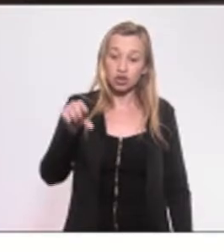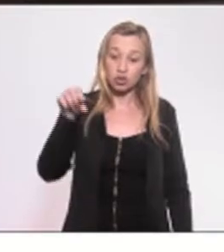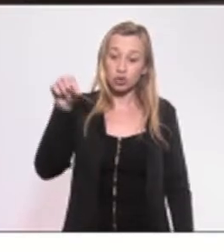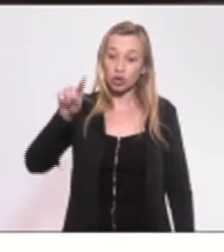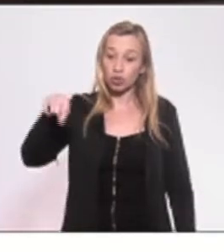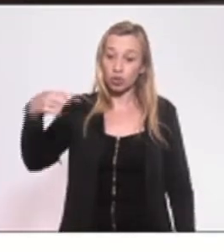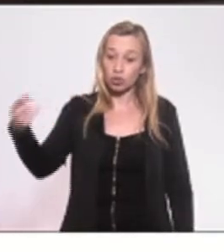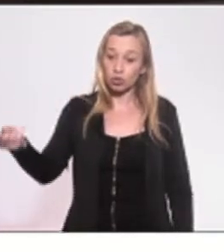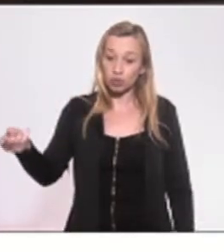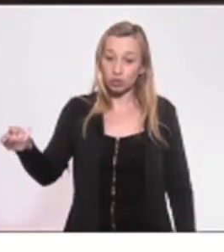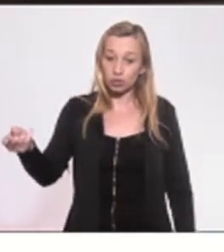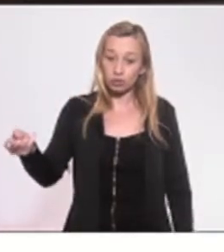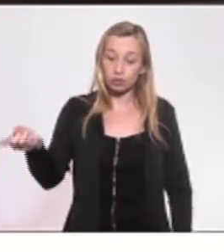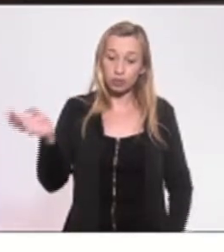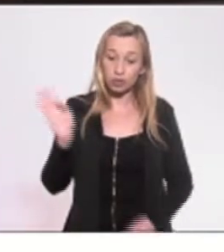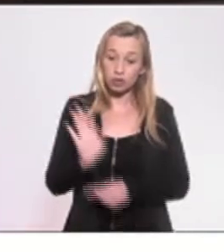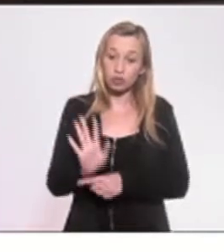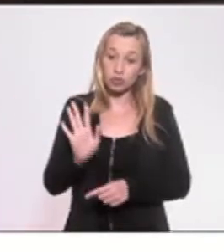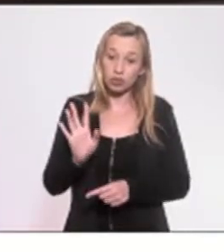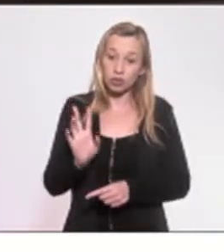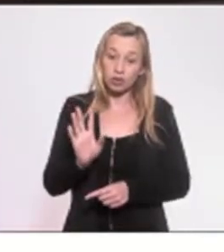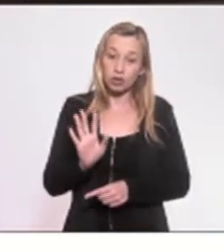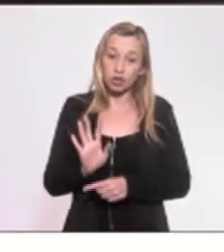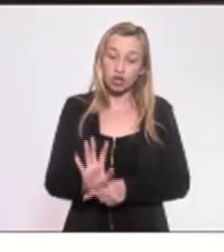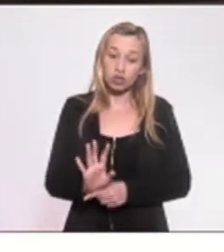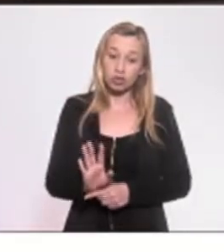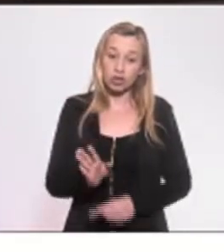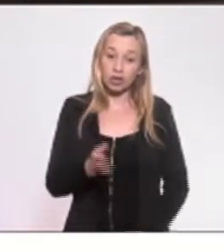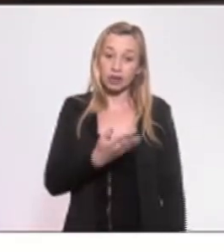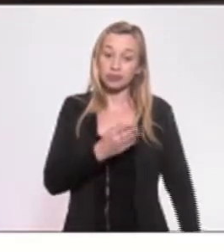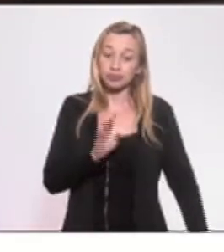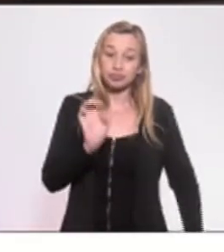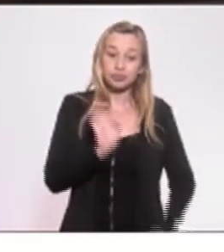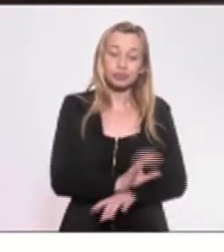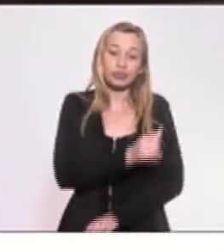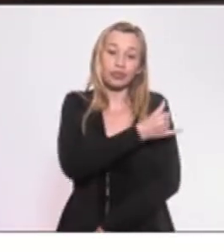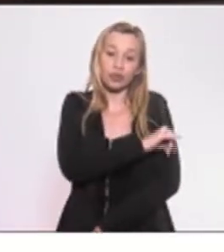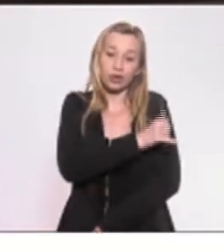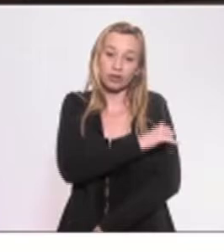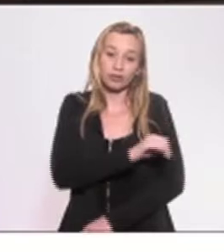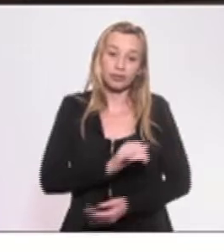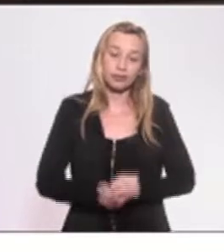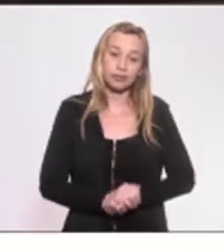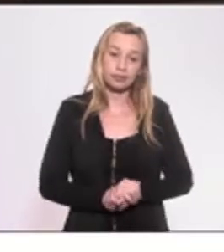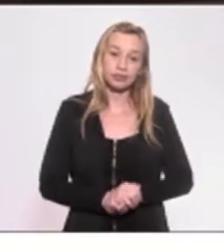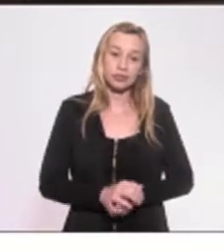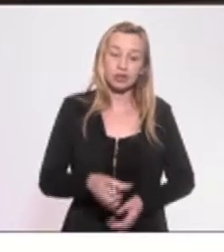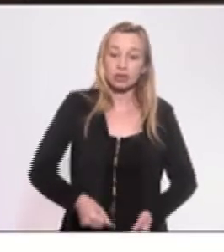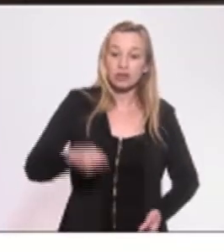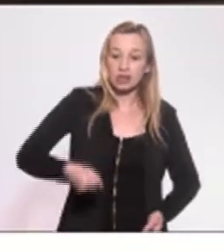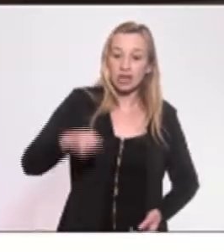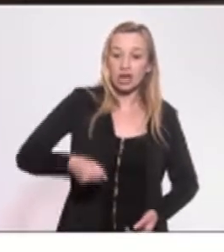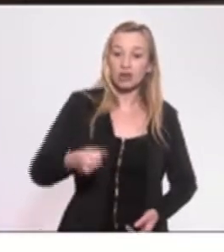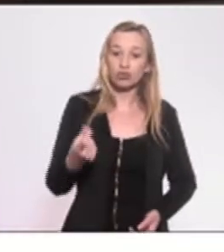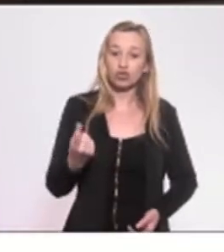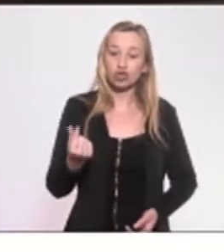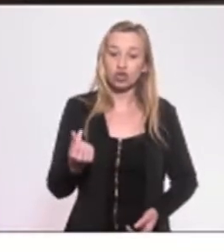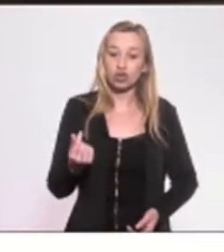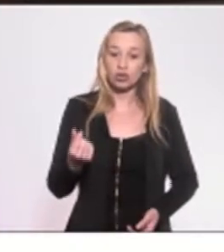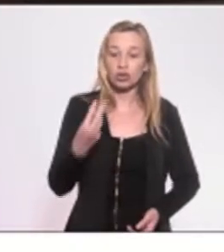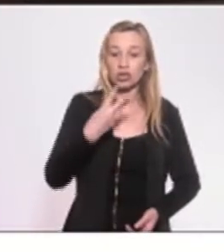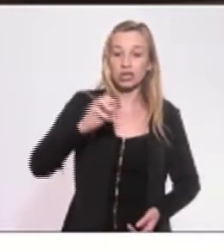interventor, e esse interventor chegar aqui no estado do Rio de Janeiro com um saco de dinheiro acima de